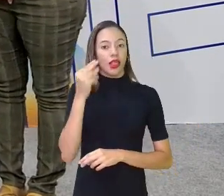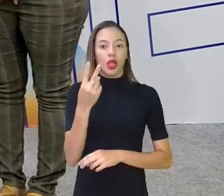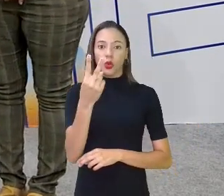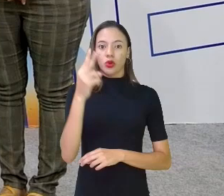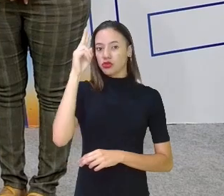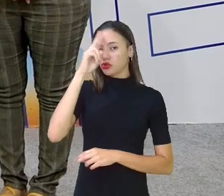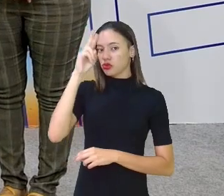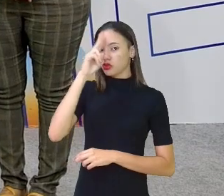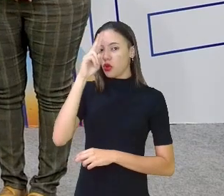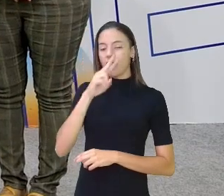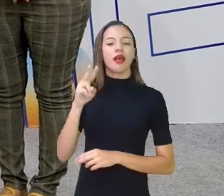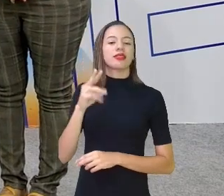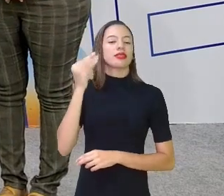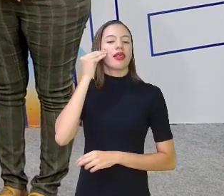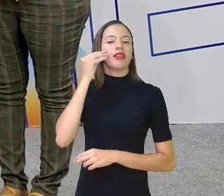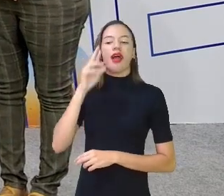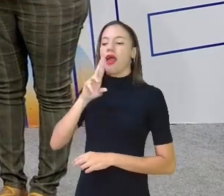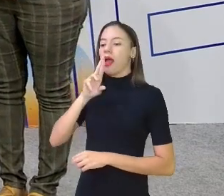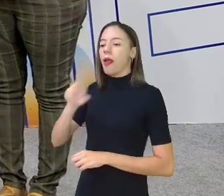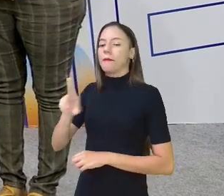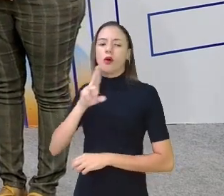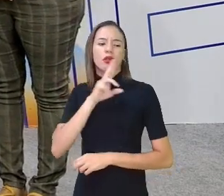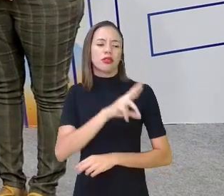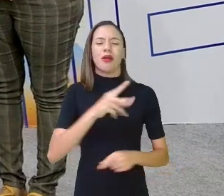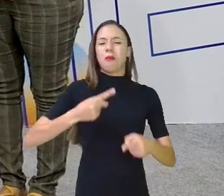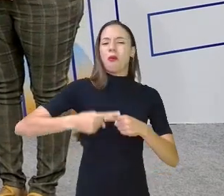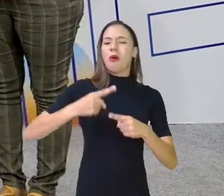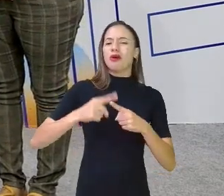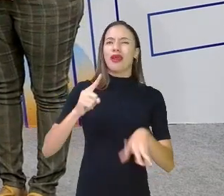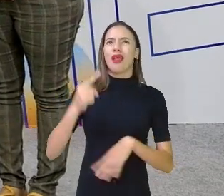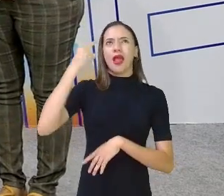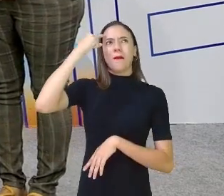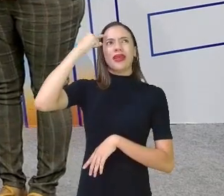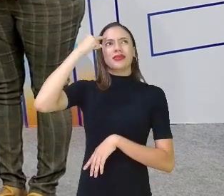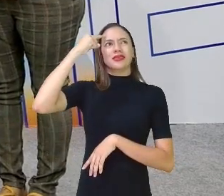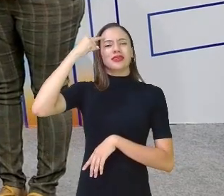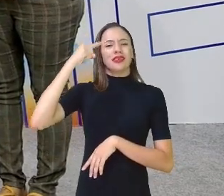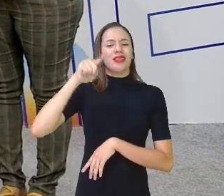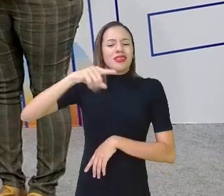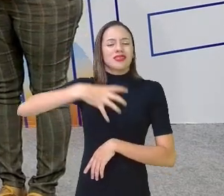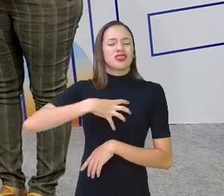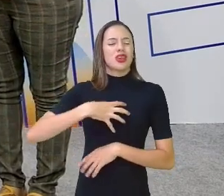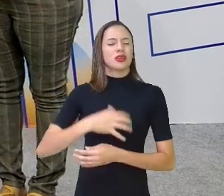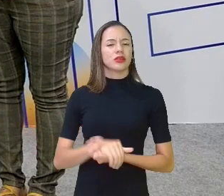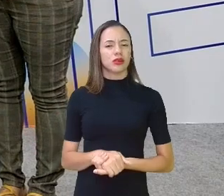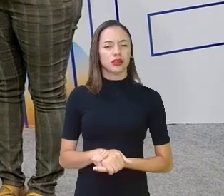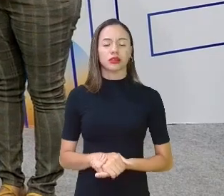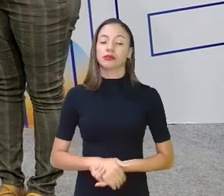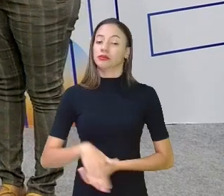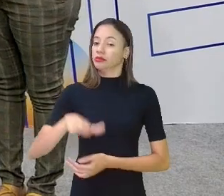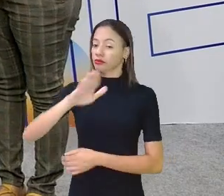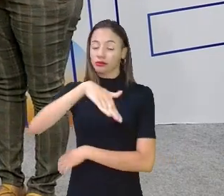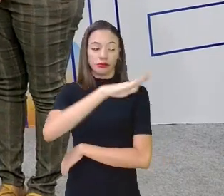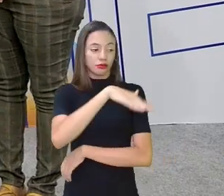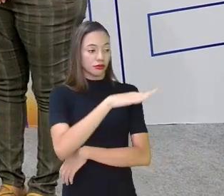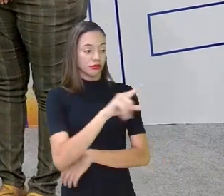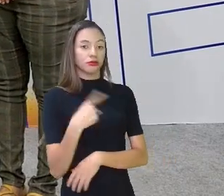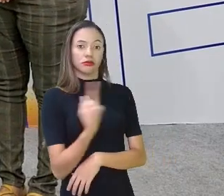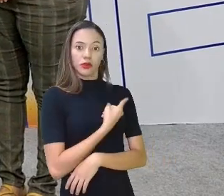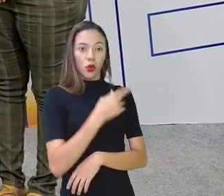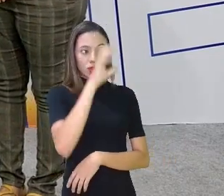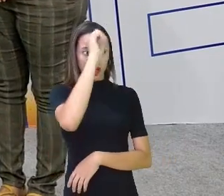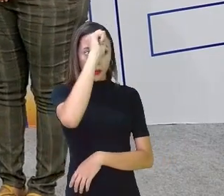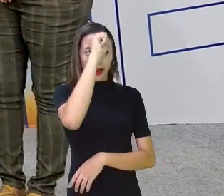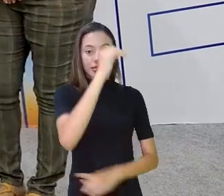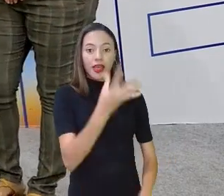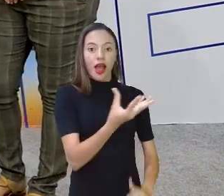histórias, responder por que a gente pensa dessa forma. Tá certo? Nossa, então quer dizer, a gente vai aprender